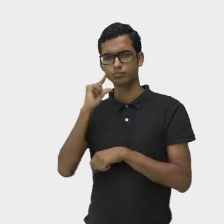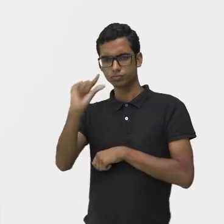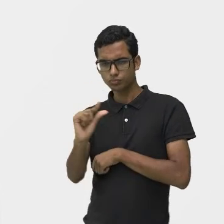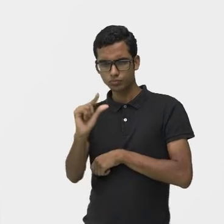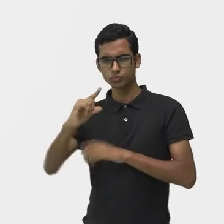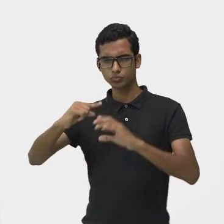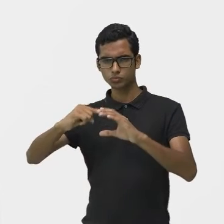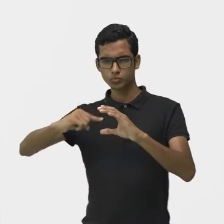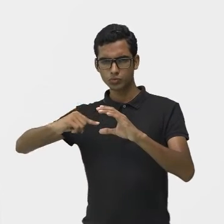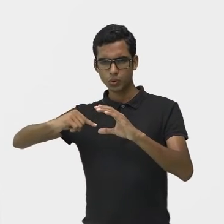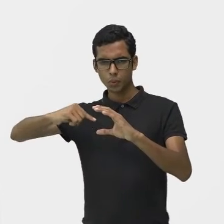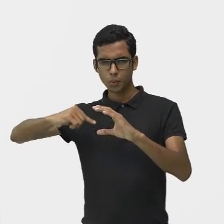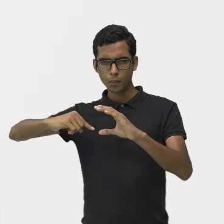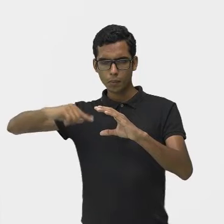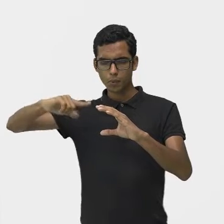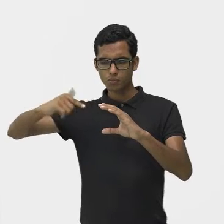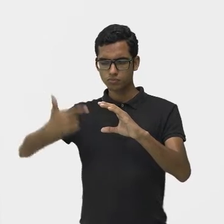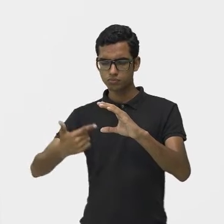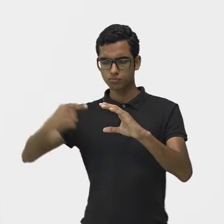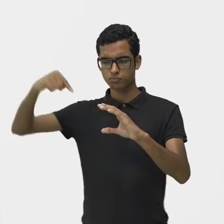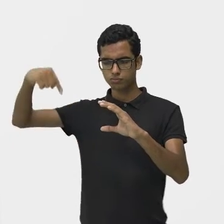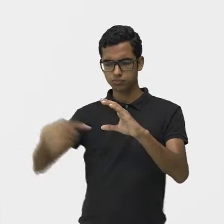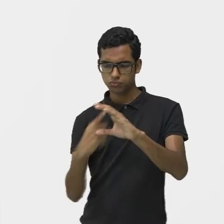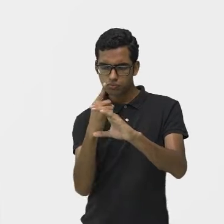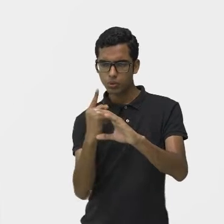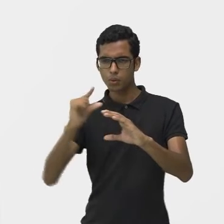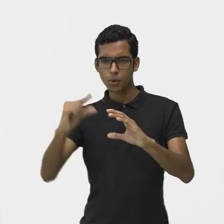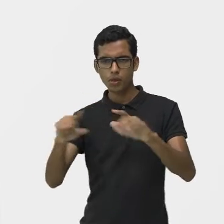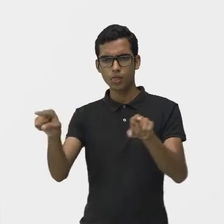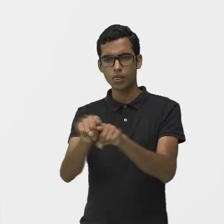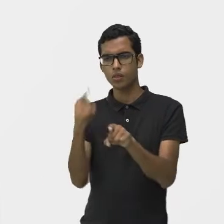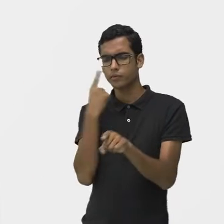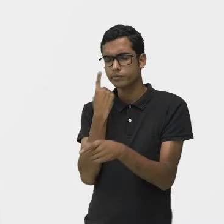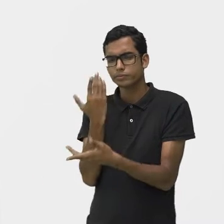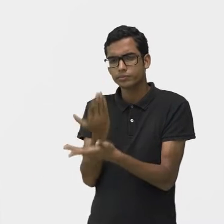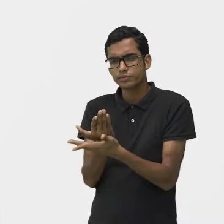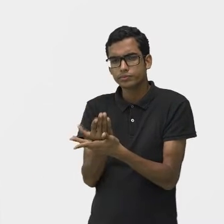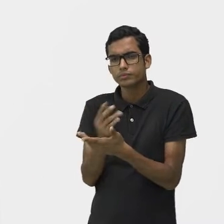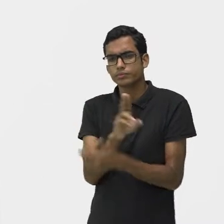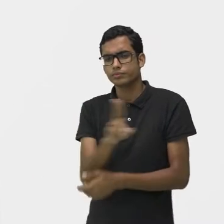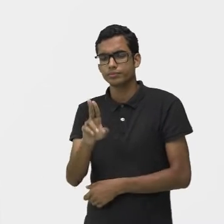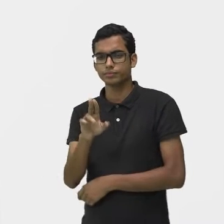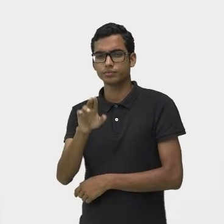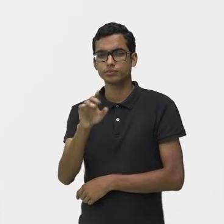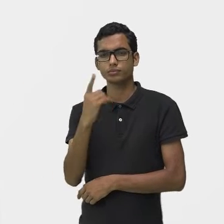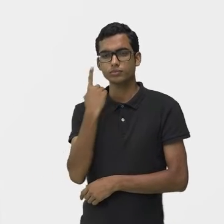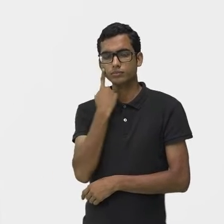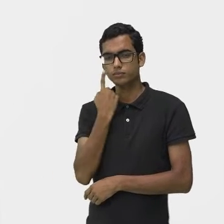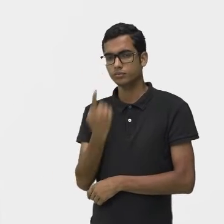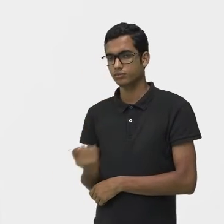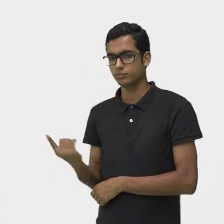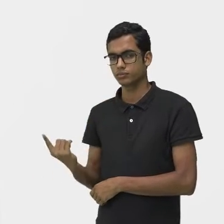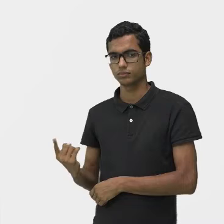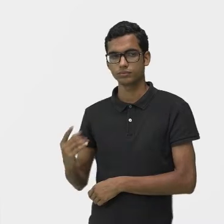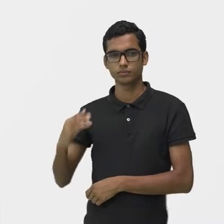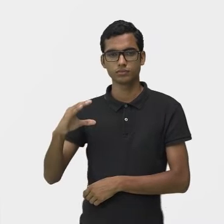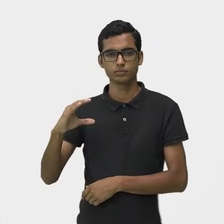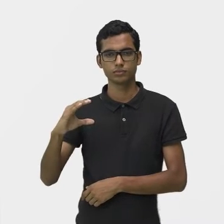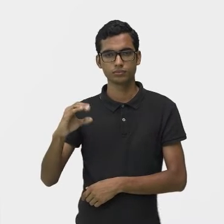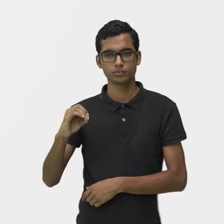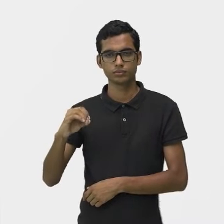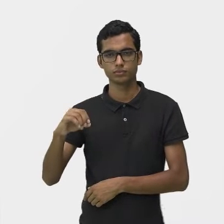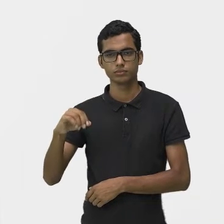pequena inclinação em relação ao eixo principal. É o que nós chamamos de condições de nitidez